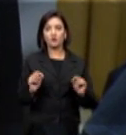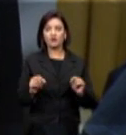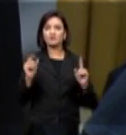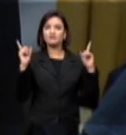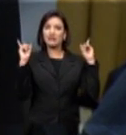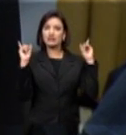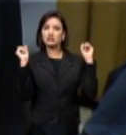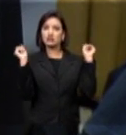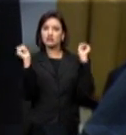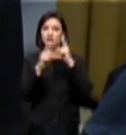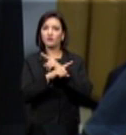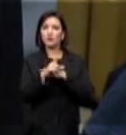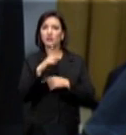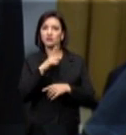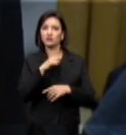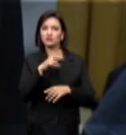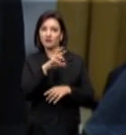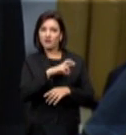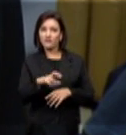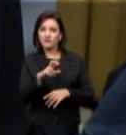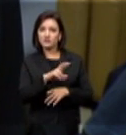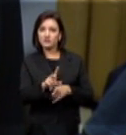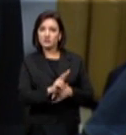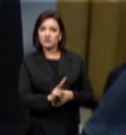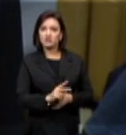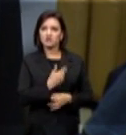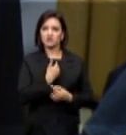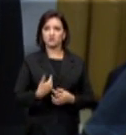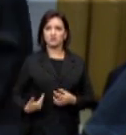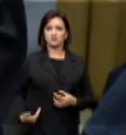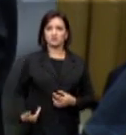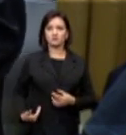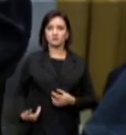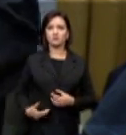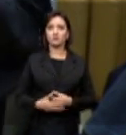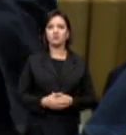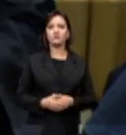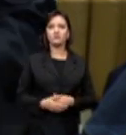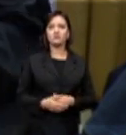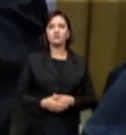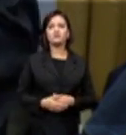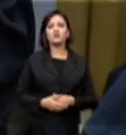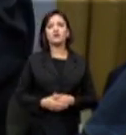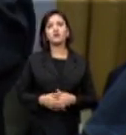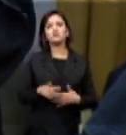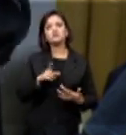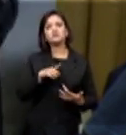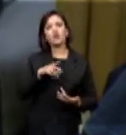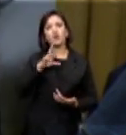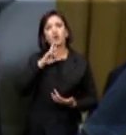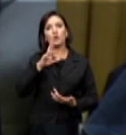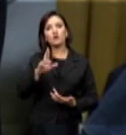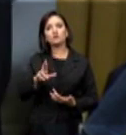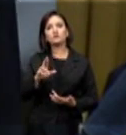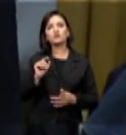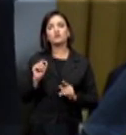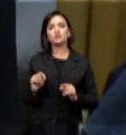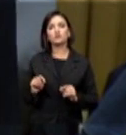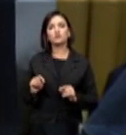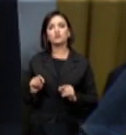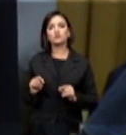do poder público em fazer frente a essas demandas. E tudo isso tem resultado concretamente